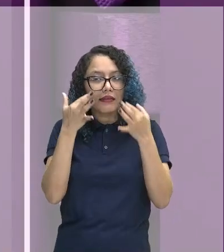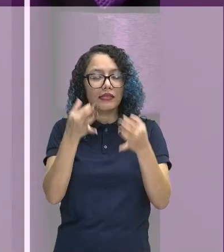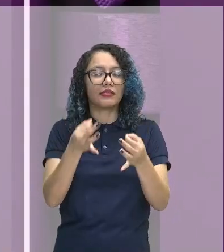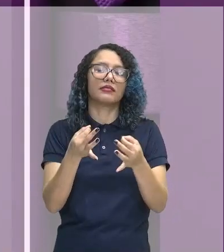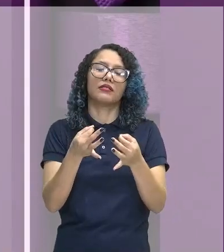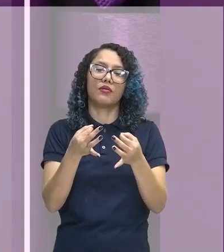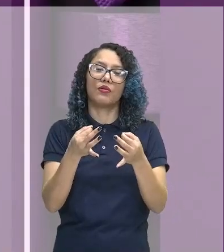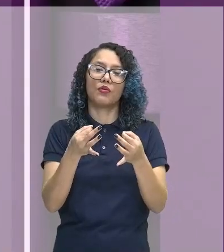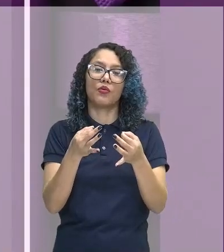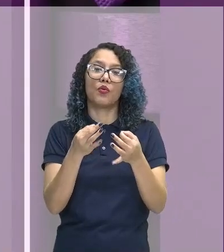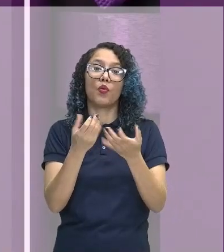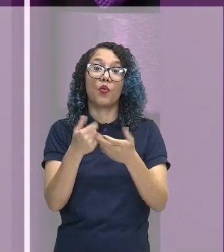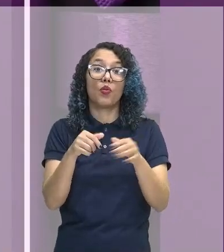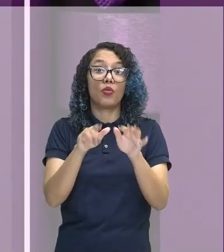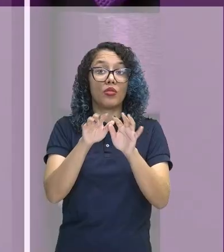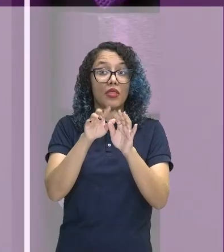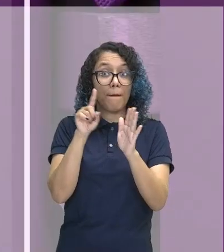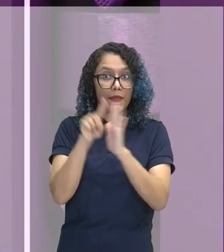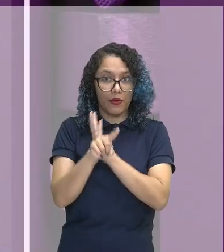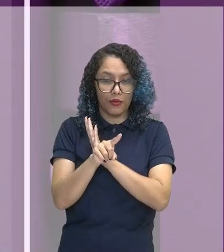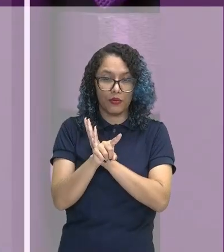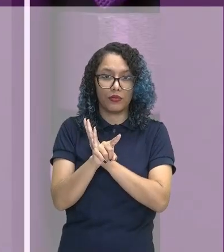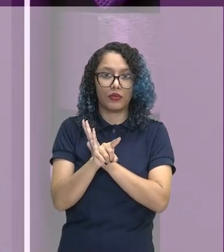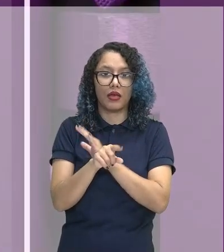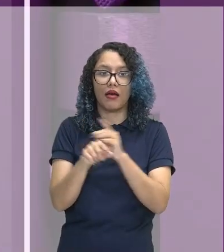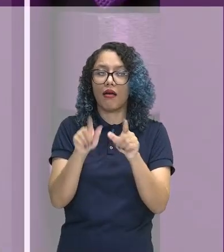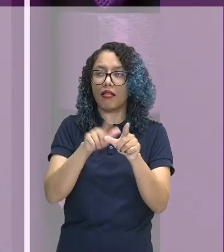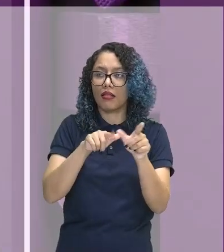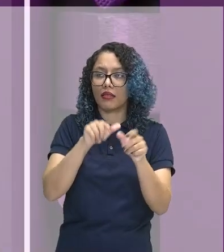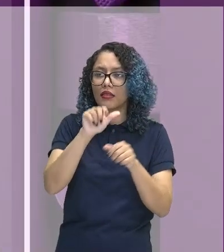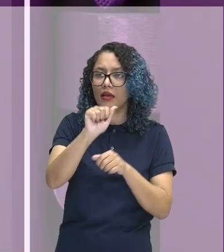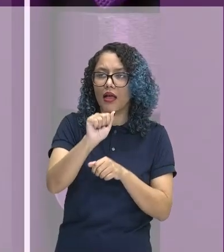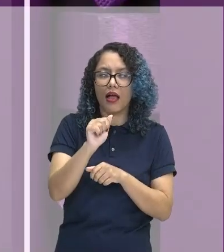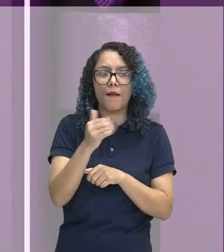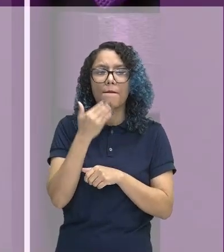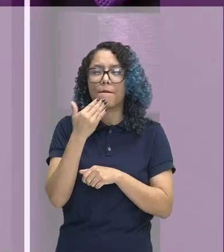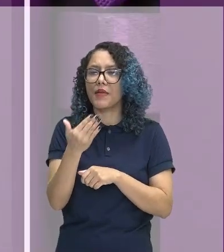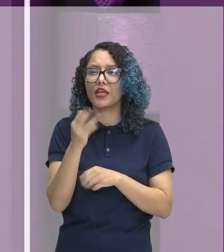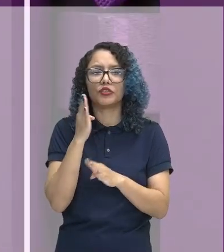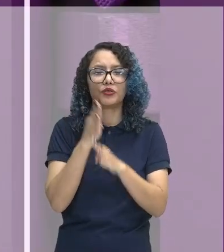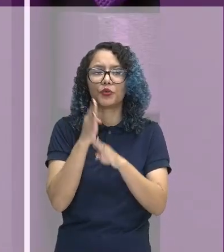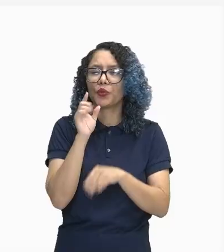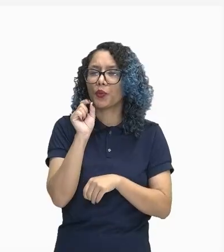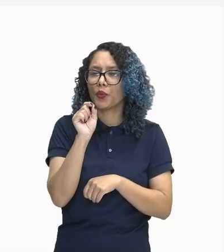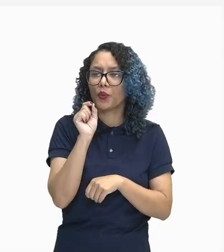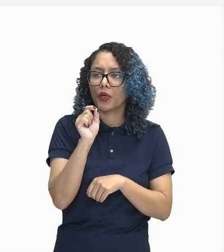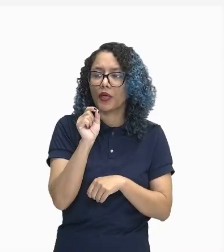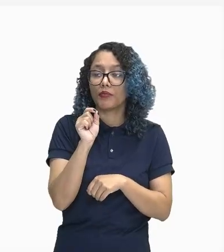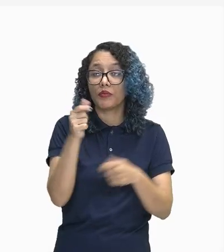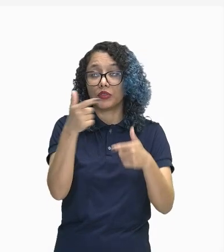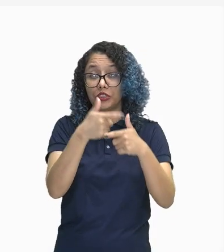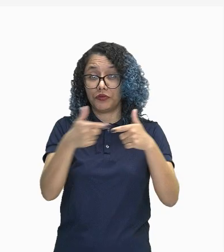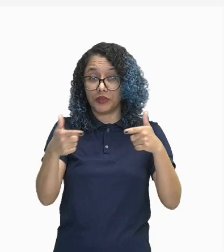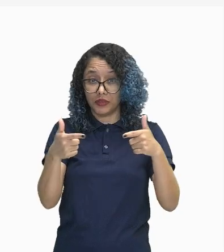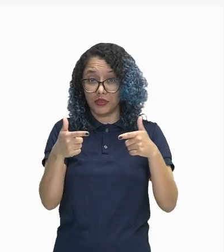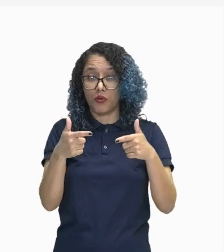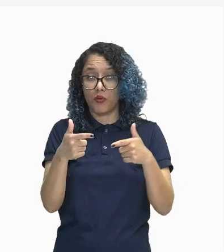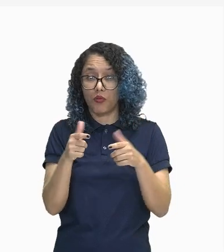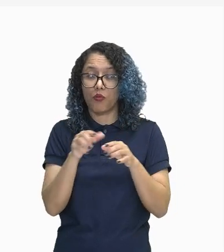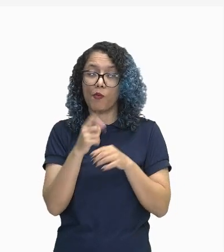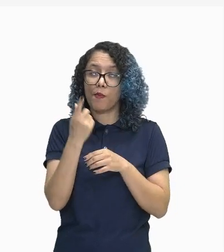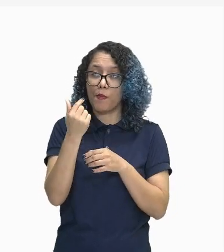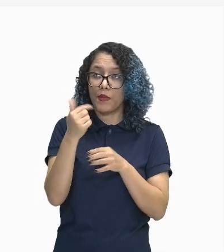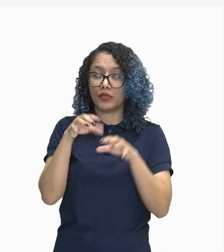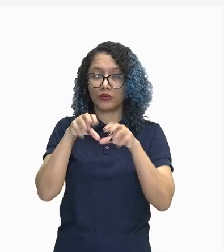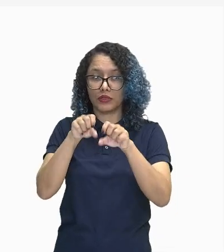bom? O que ele pede na letra A, hein? O que ele pede mesmo na letra A? Ele pede a razão entre o custo do açaí e